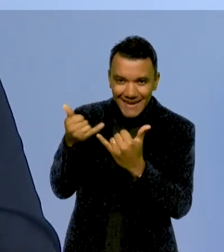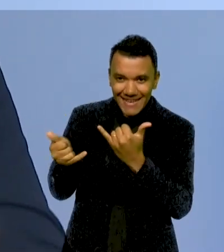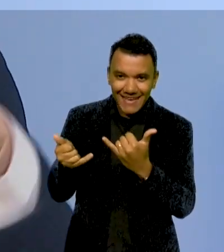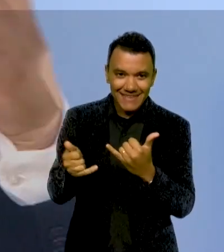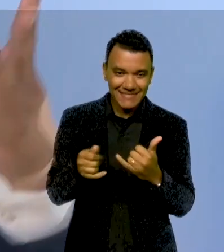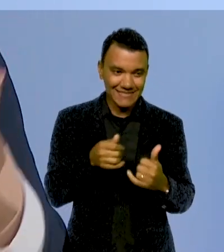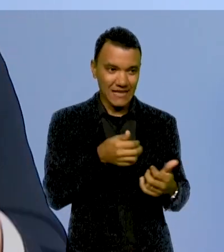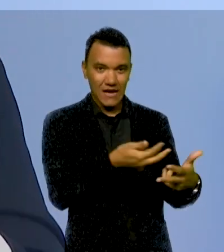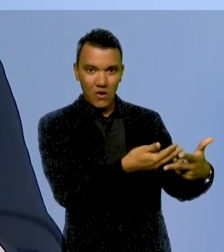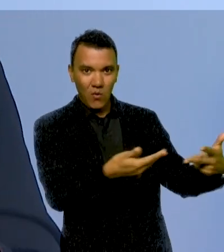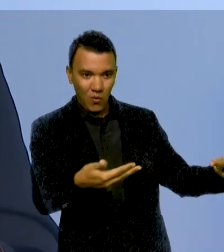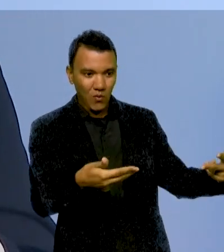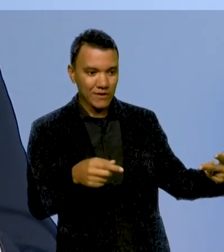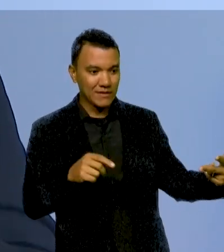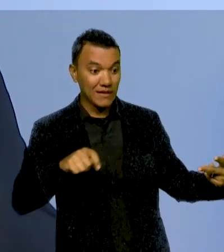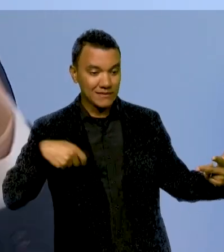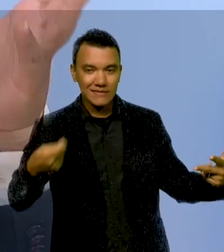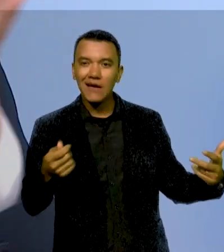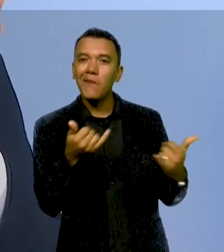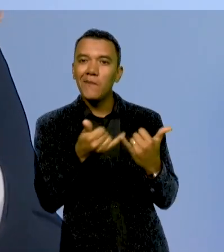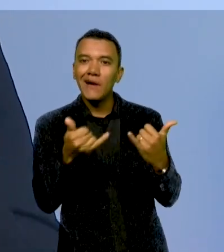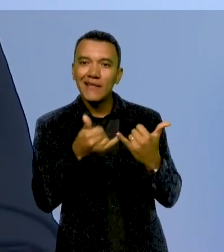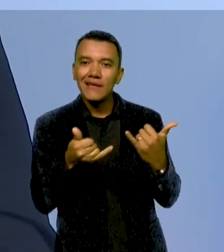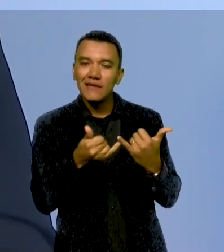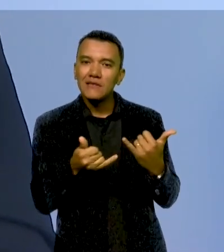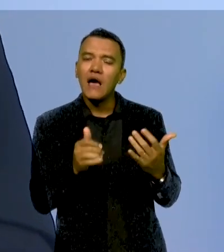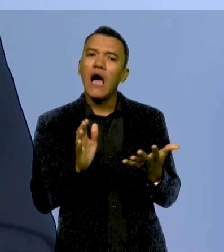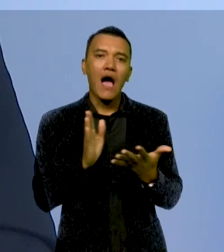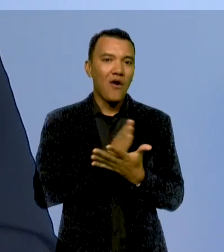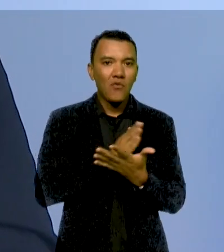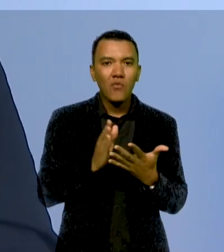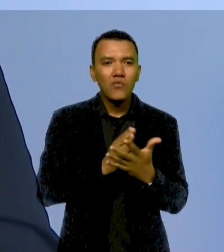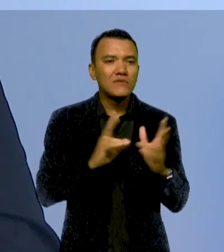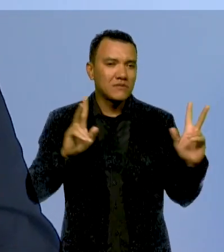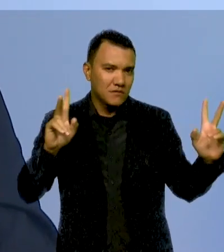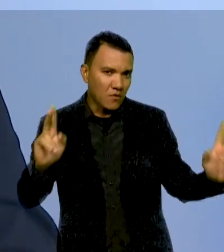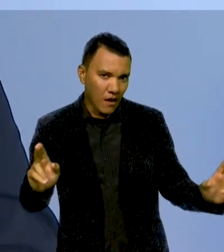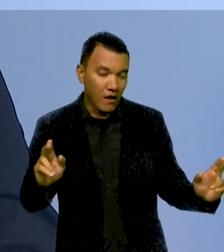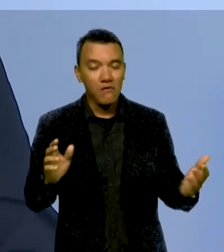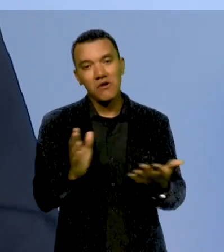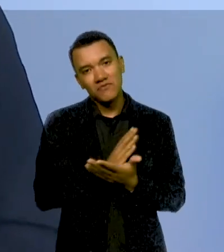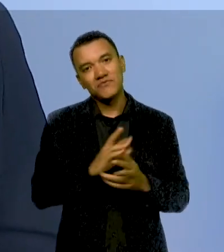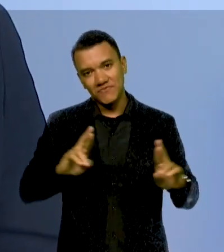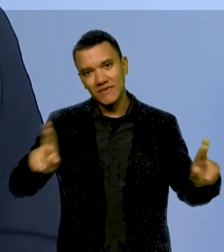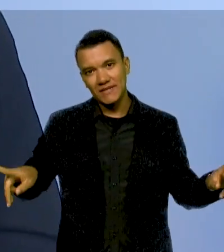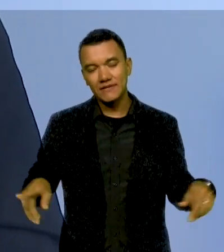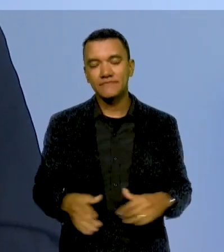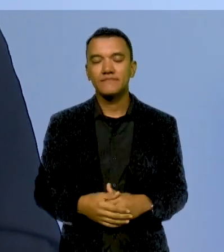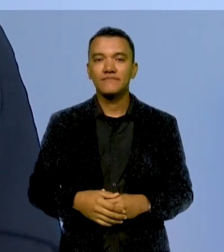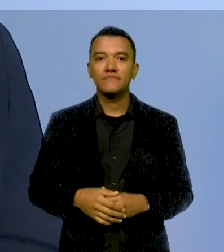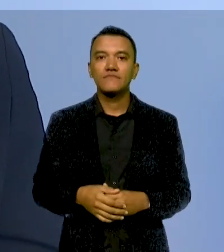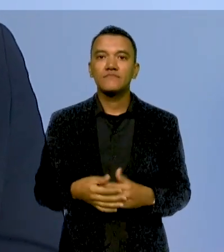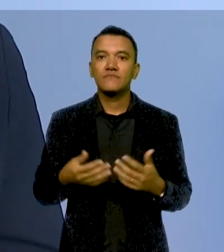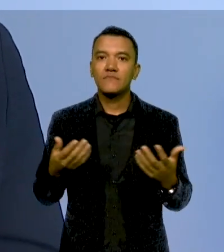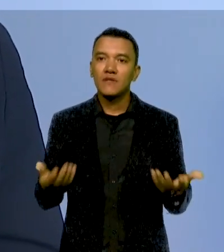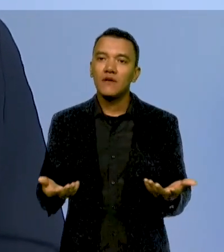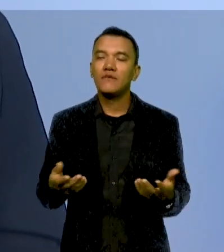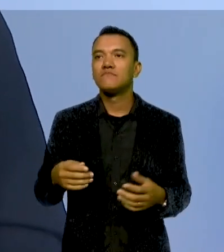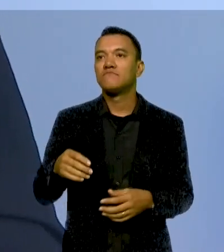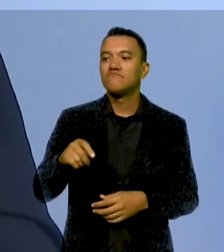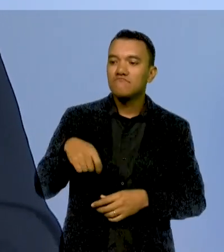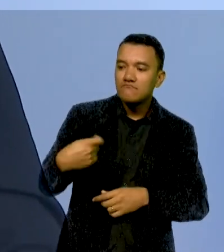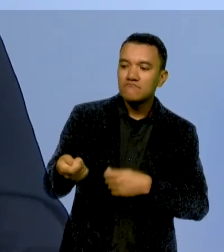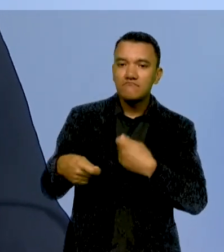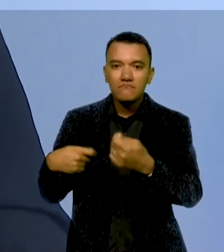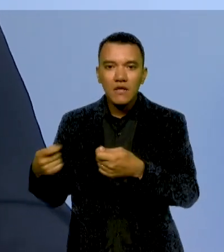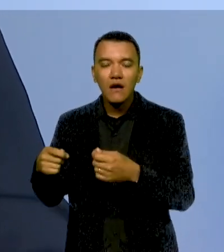porque dentro dela e dentro dessa grande estrutura, muita coisa que a gente vê é igual. Então, muitas vezes o aprendizado ele se torna um pouco mais fácil para